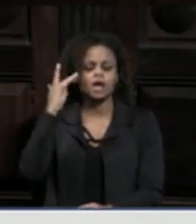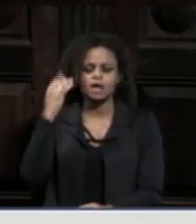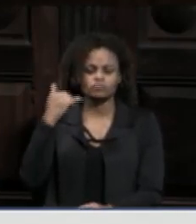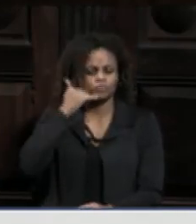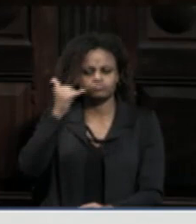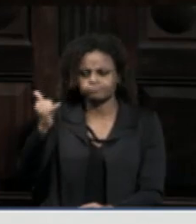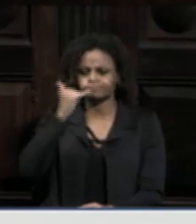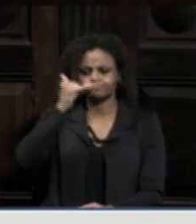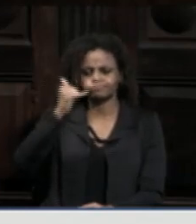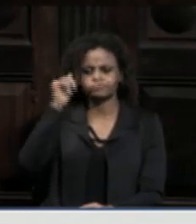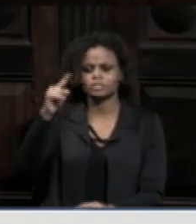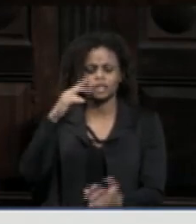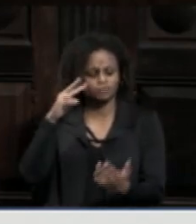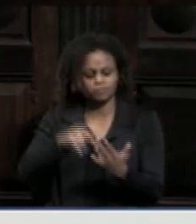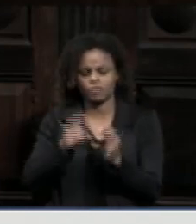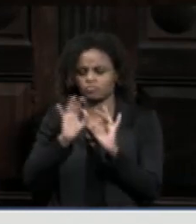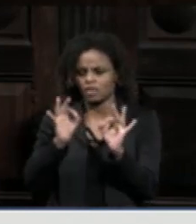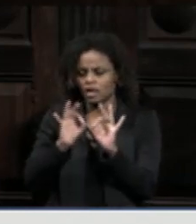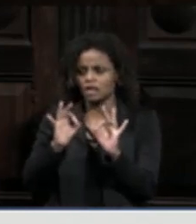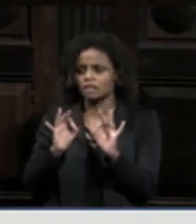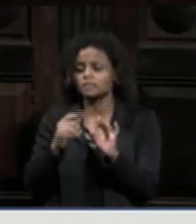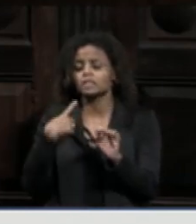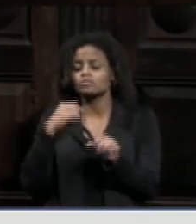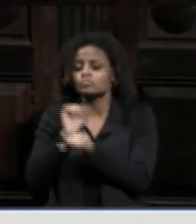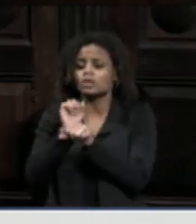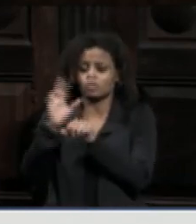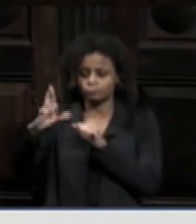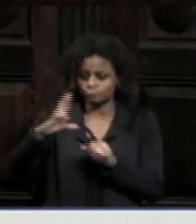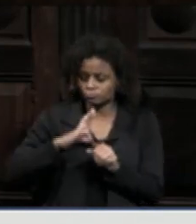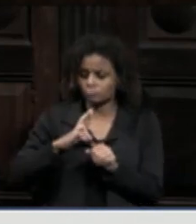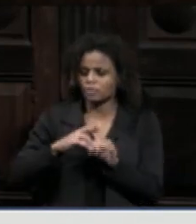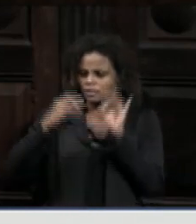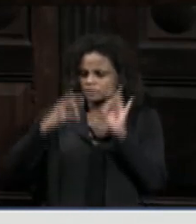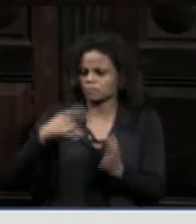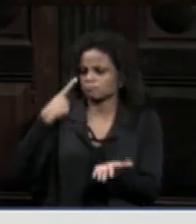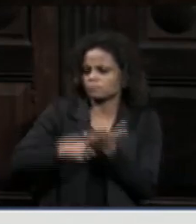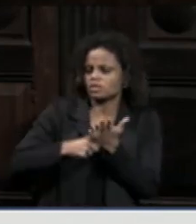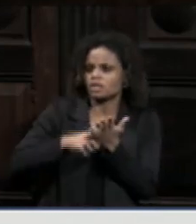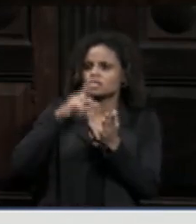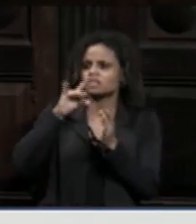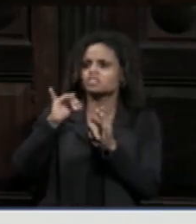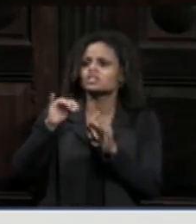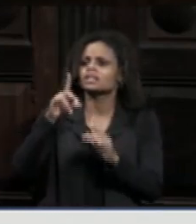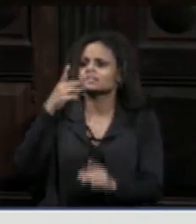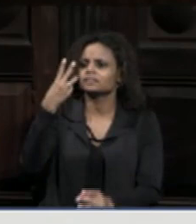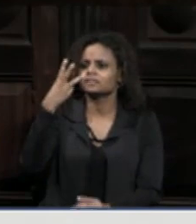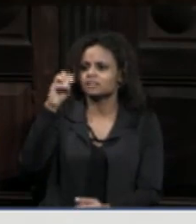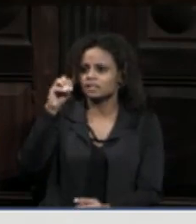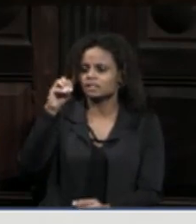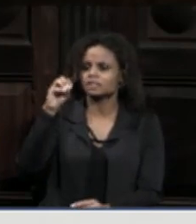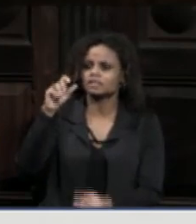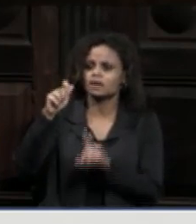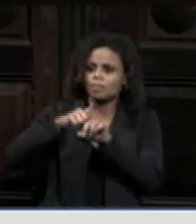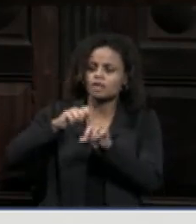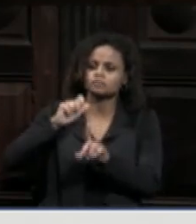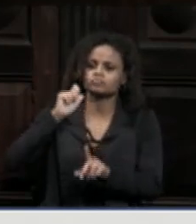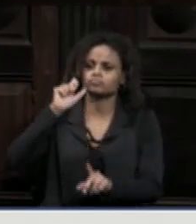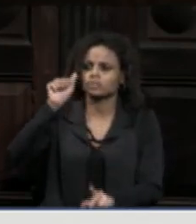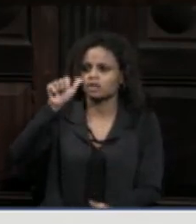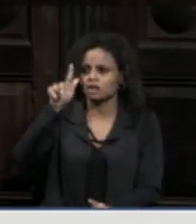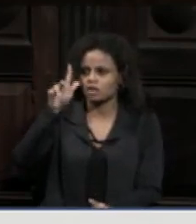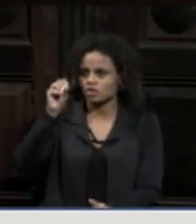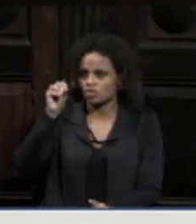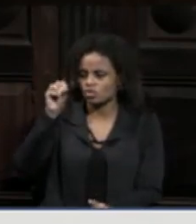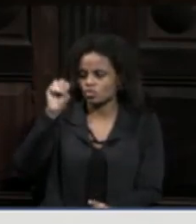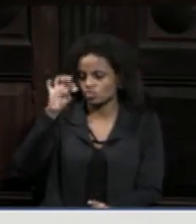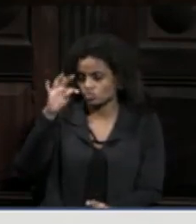que a gente confirme a audiência do dia 30 de agosto, às 10 horas, para discutir não apenas as 7 emendas, mas para discutir também outras questões